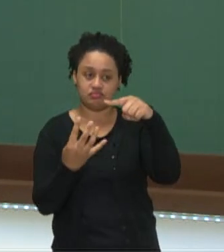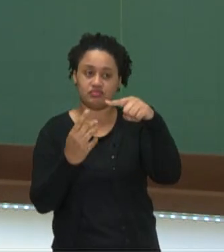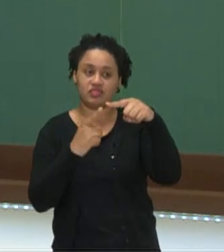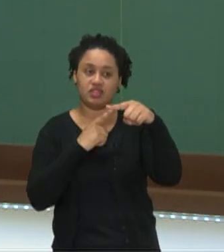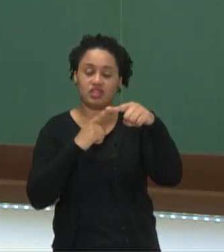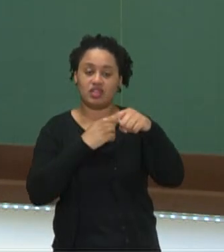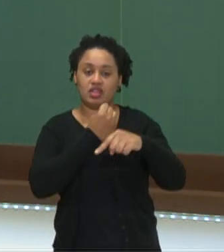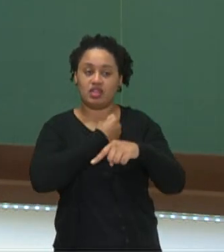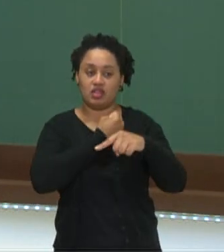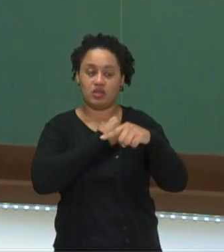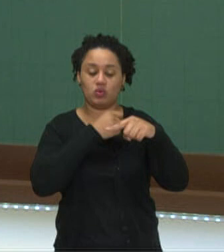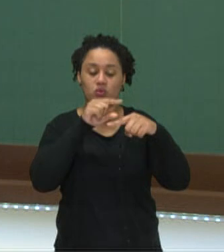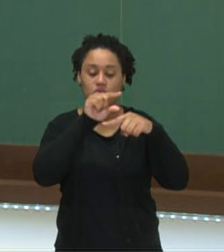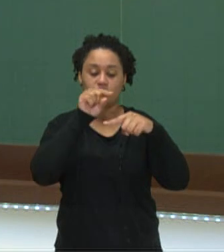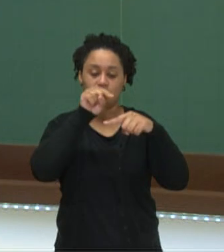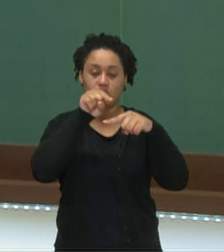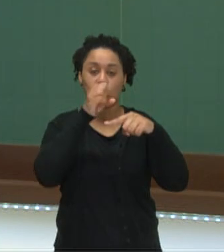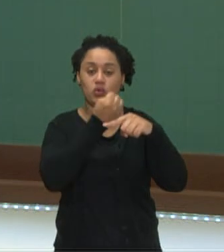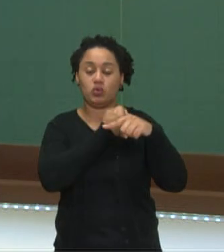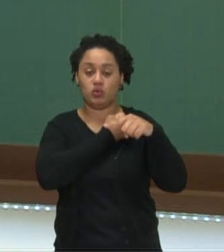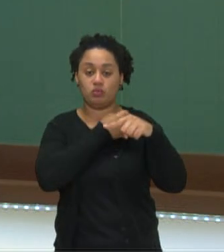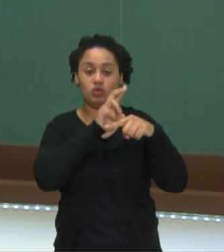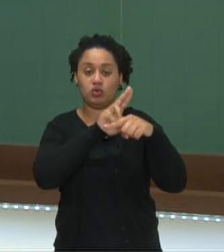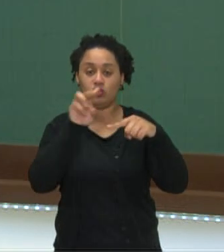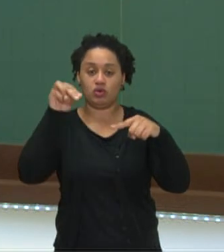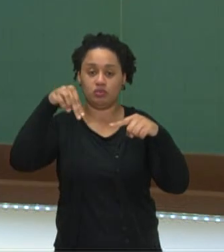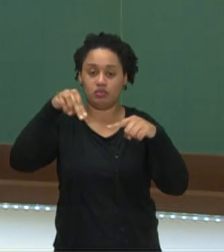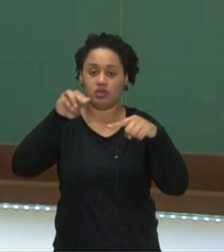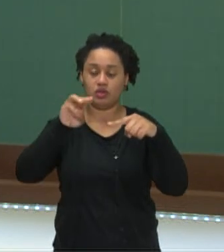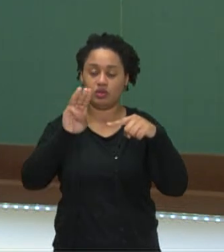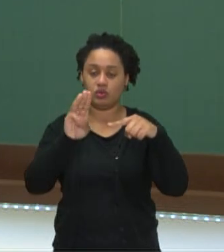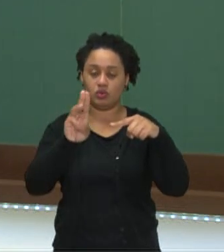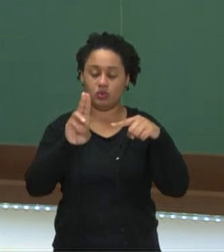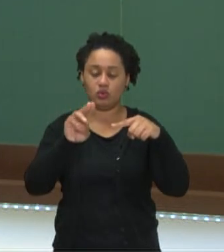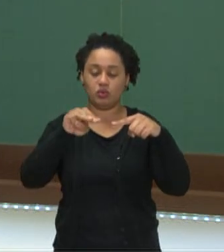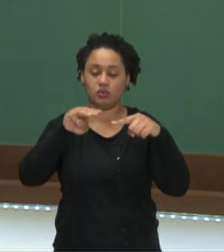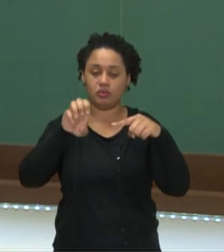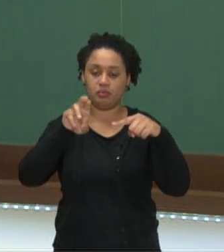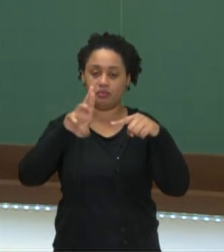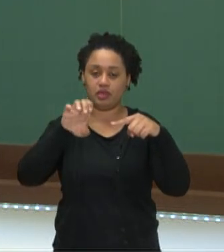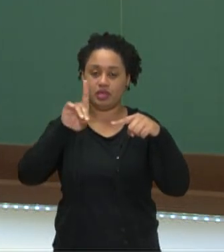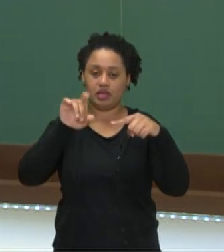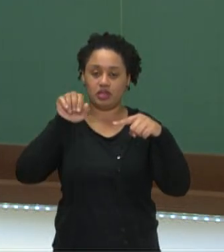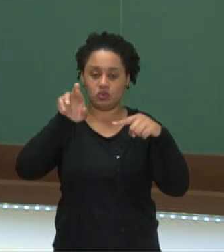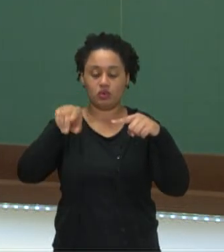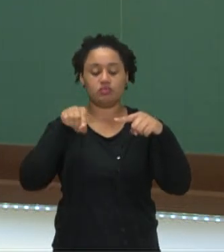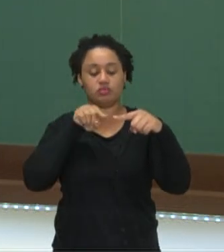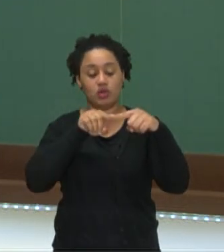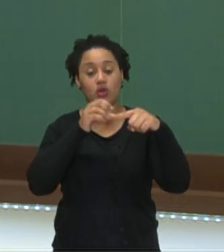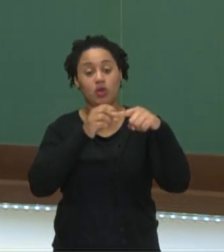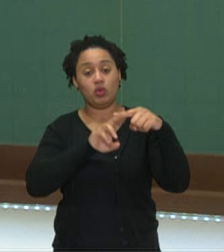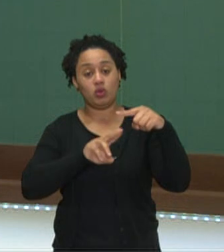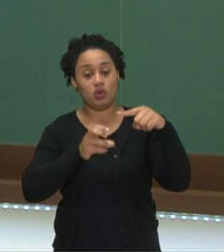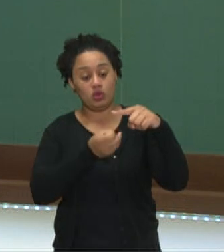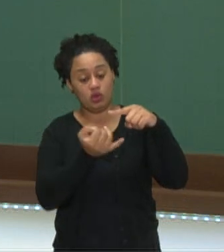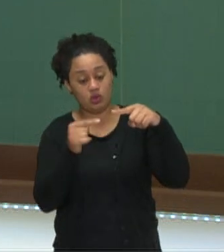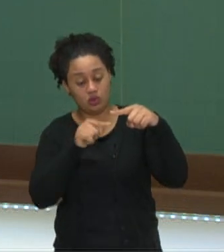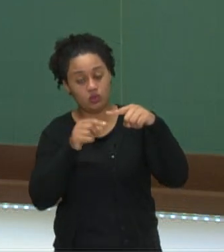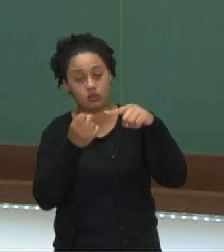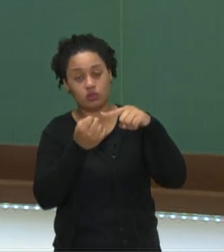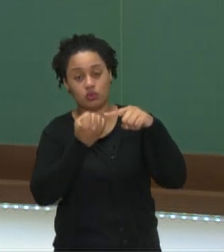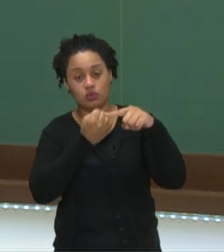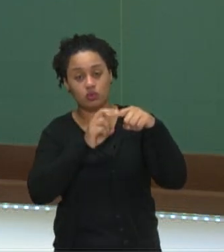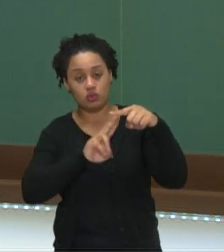temos o número de cima chamado numerador e o número de baixo chamado denominador. Então, o número que está em